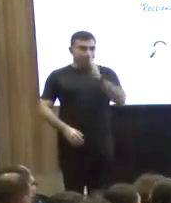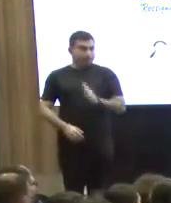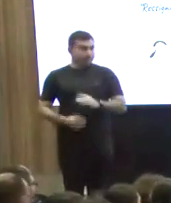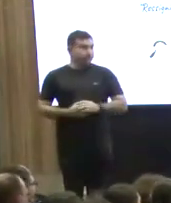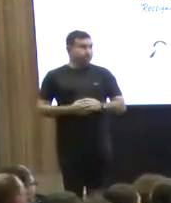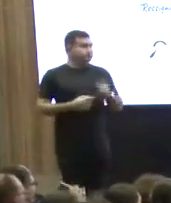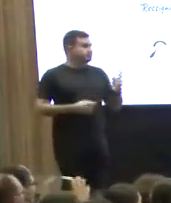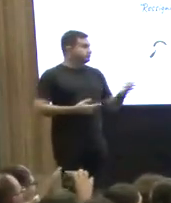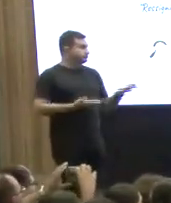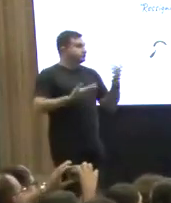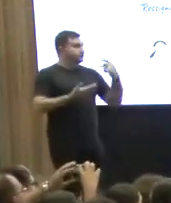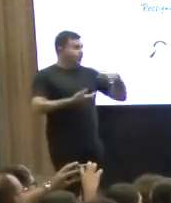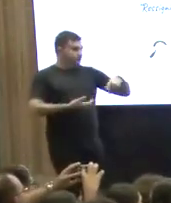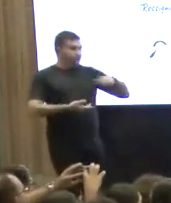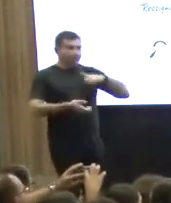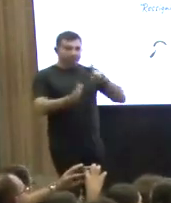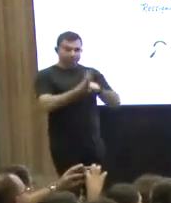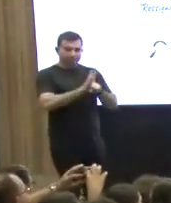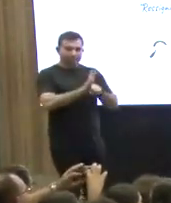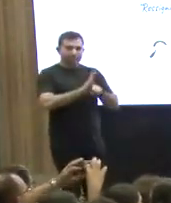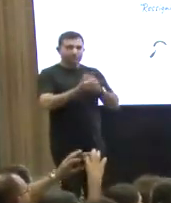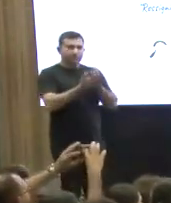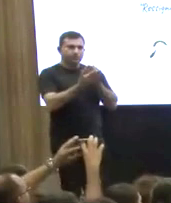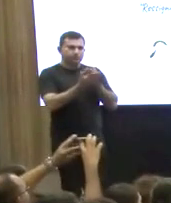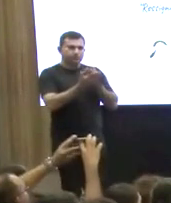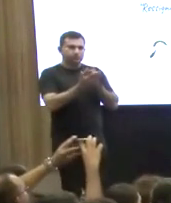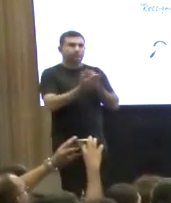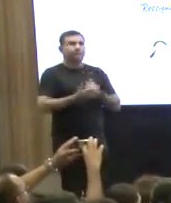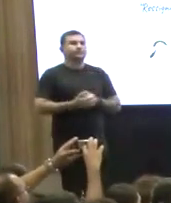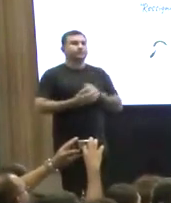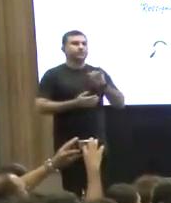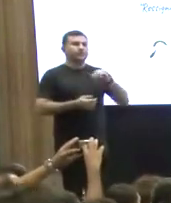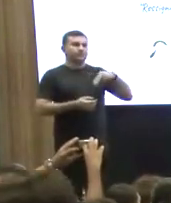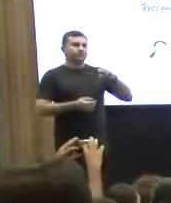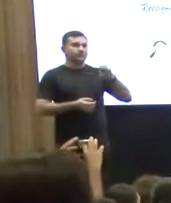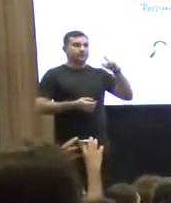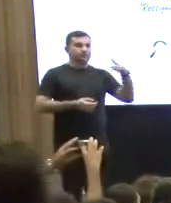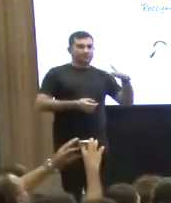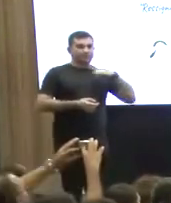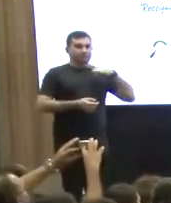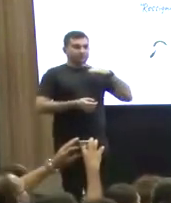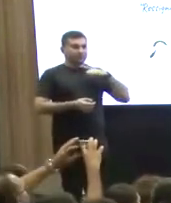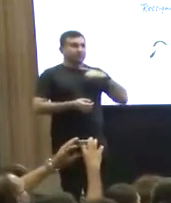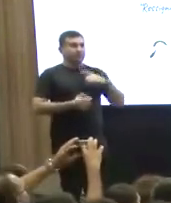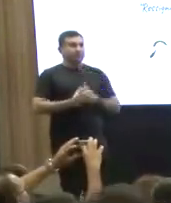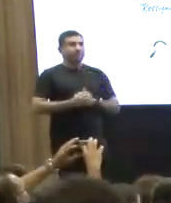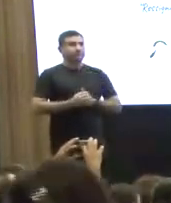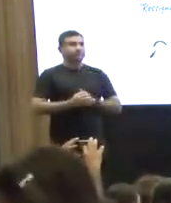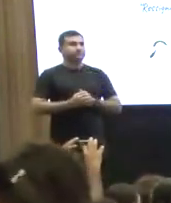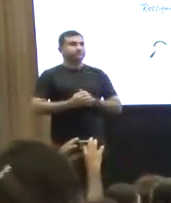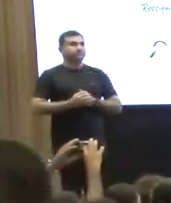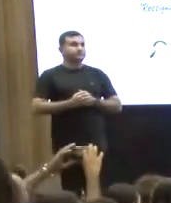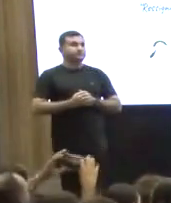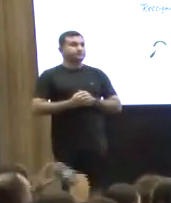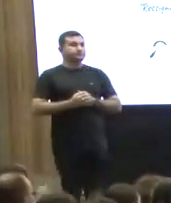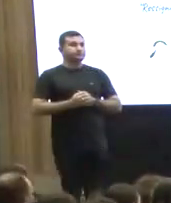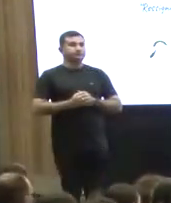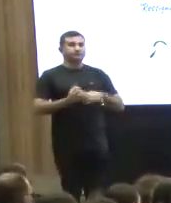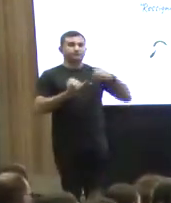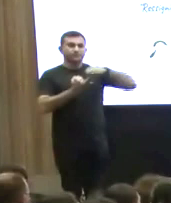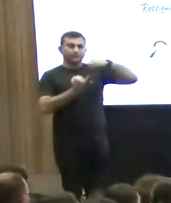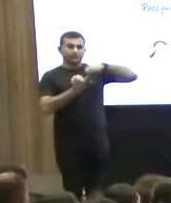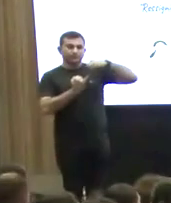é pesquisador do Instituto Nacional de Estudos e Pesquisas Educacionais, Anísio Teixeira, nosso conhecido INEP. Tem doutorado